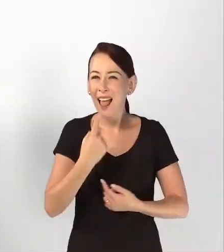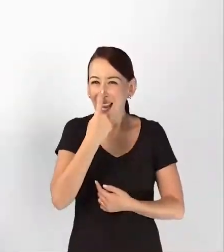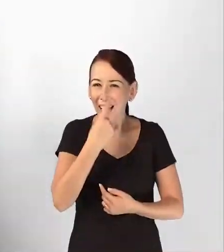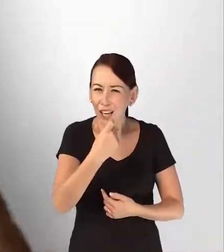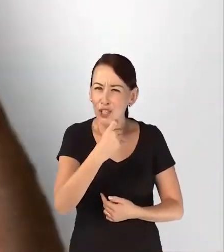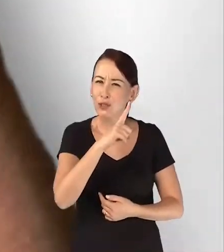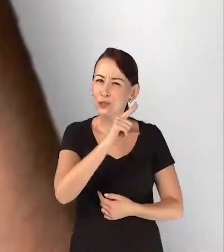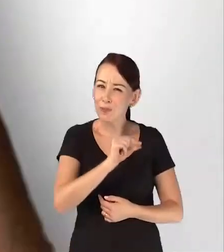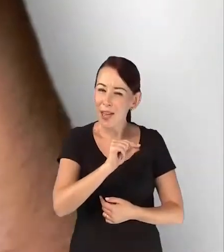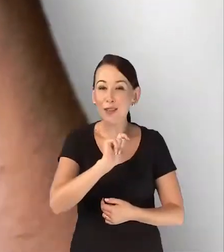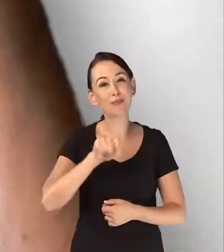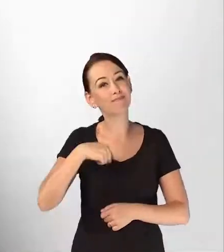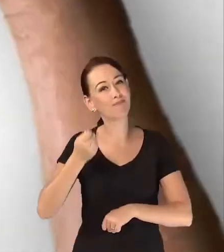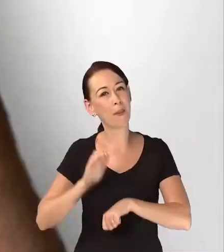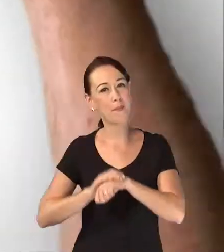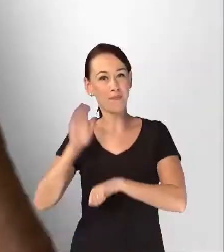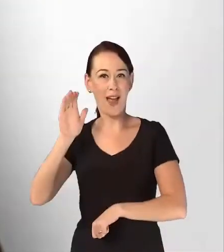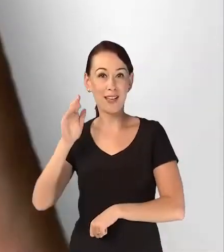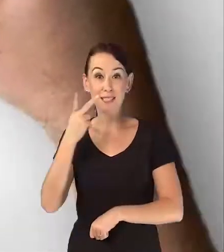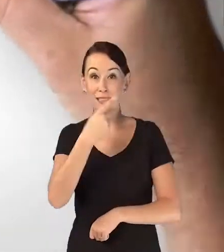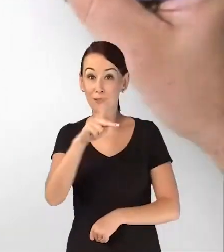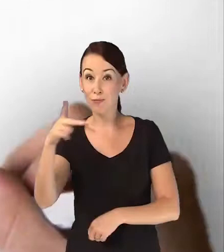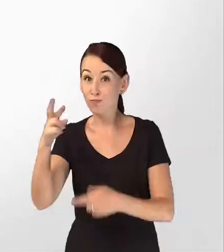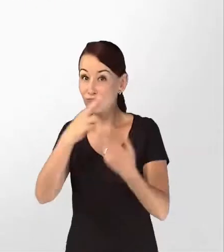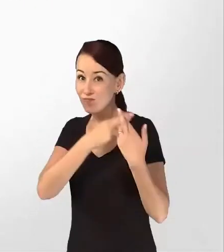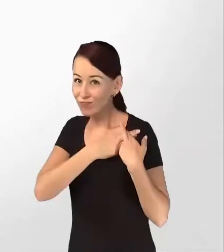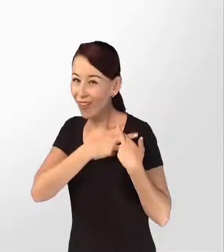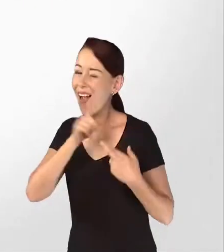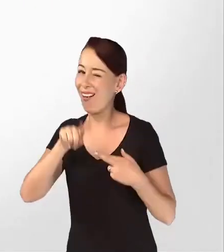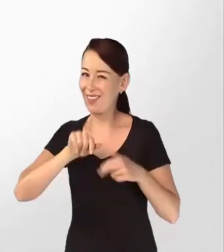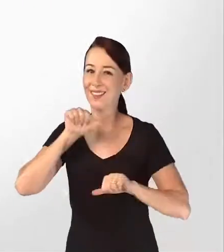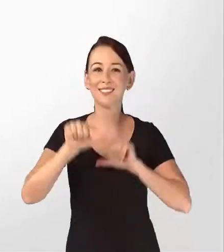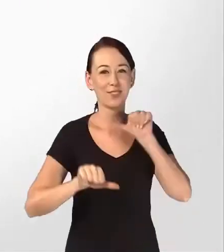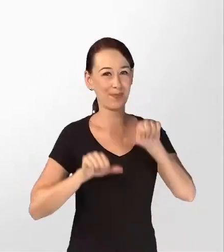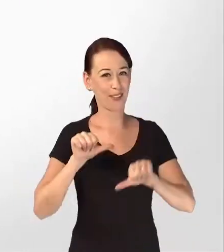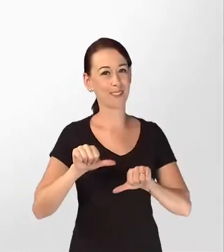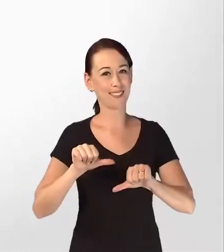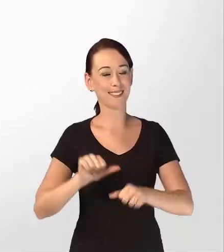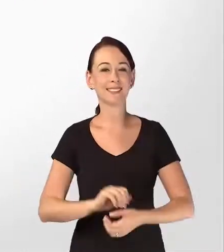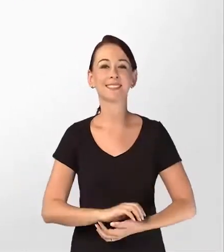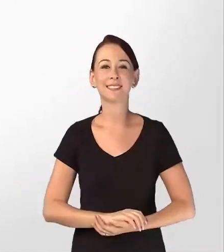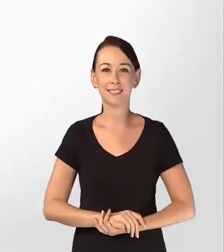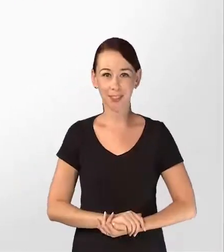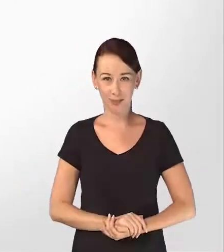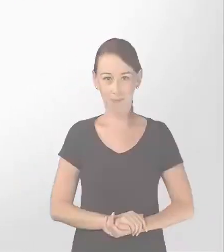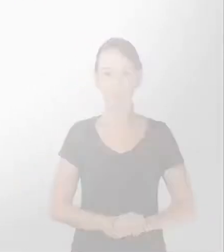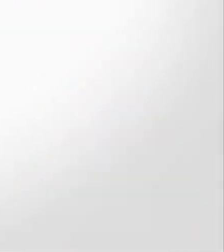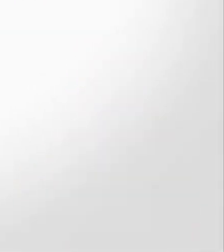Lixo, menos é mais. Sua atitude é transformadora.